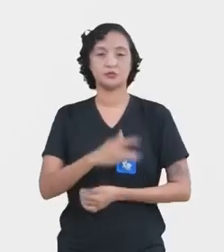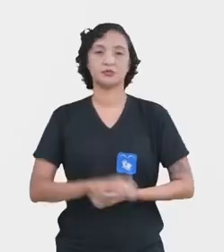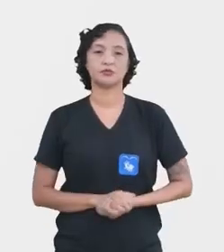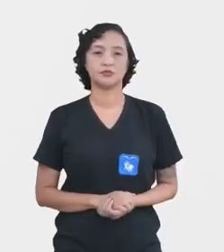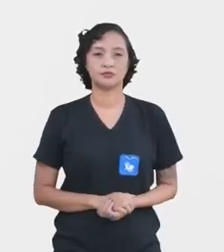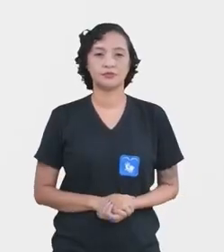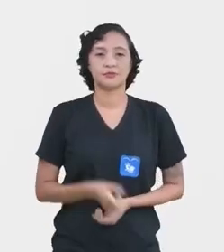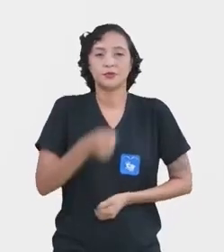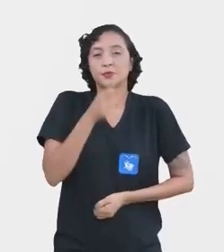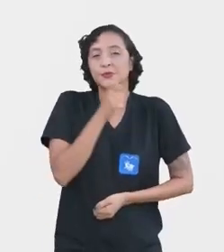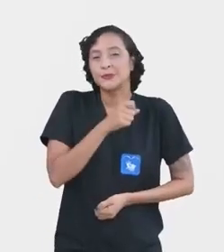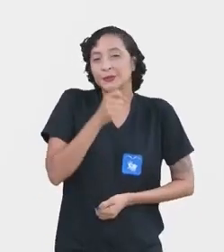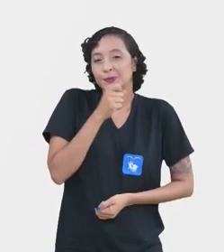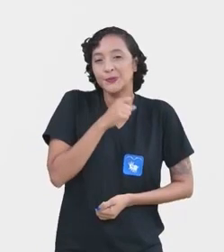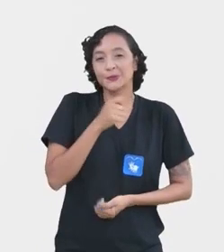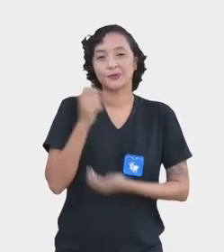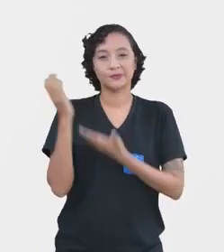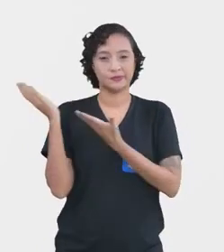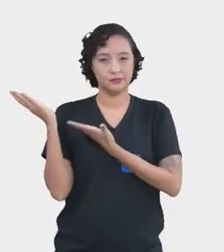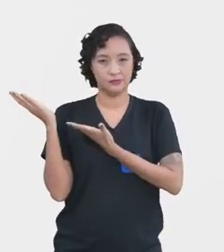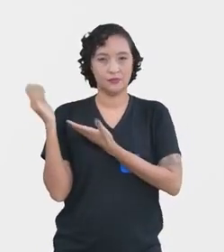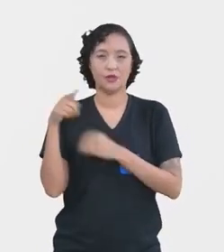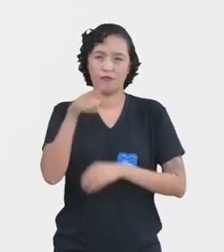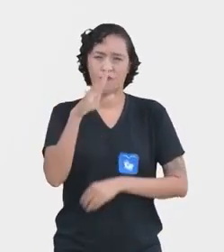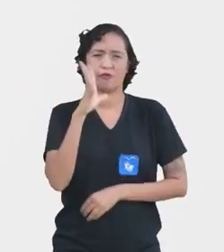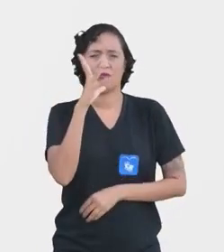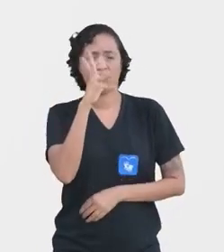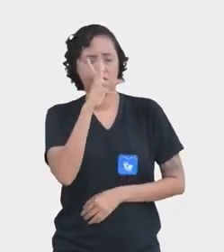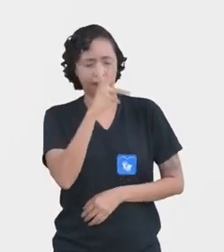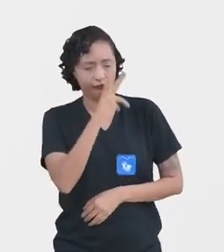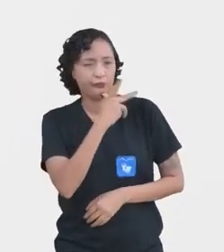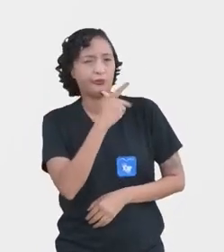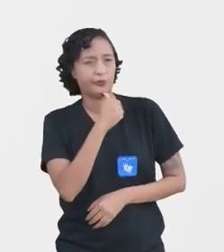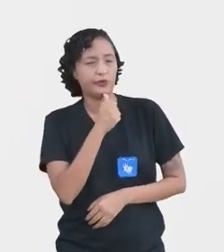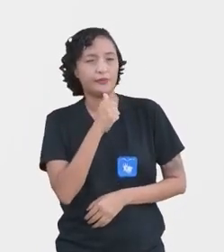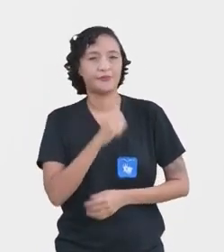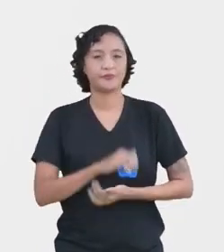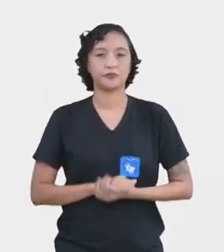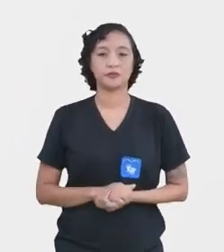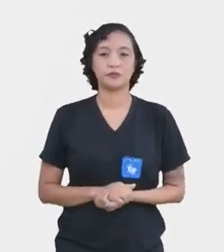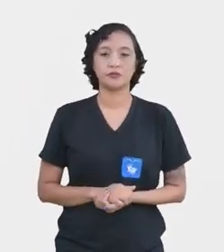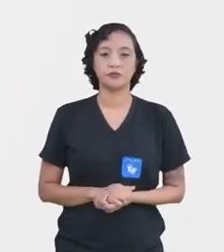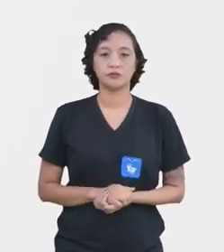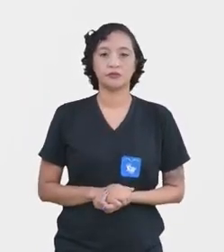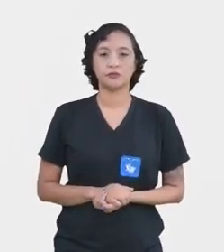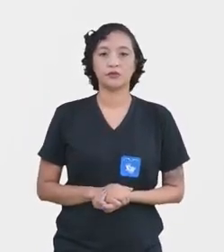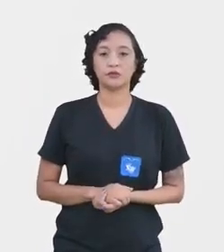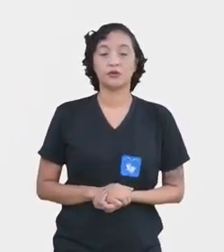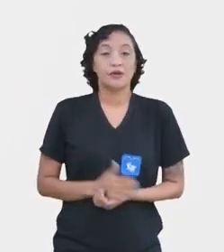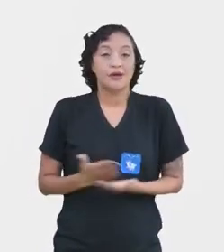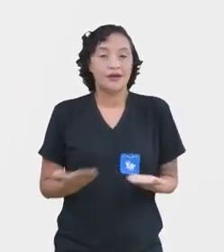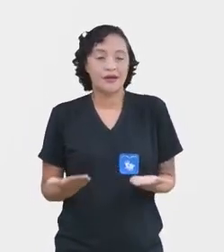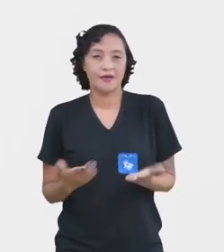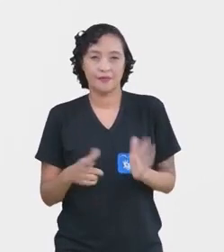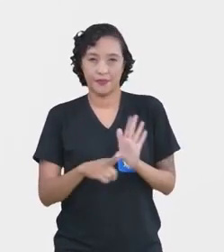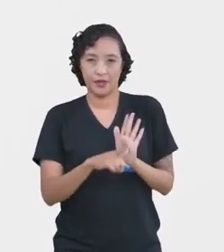idoso, né, que vocês vão demorar a chegar lá, é uma fase que aqui, um pouco antes que os cabelos,